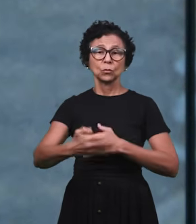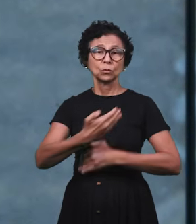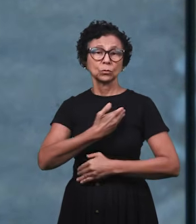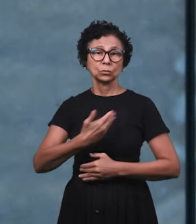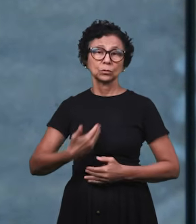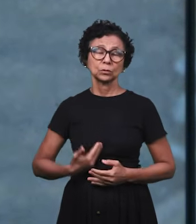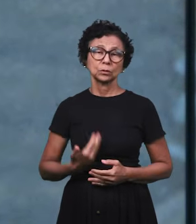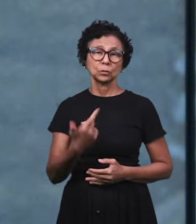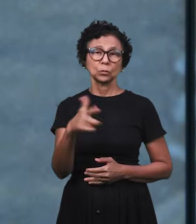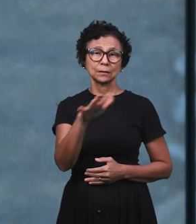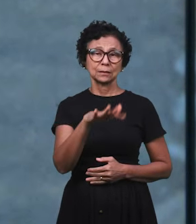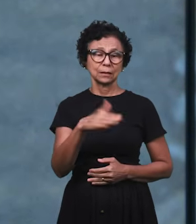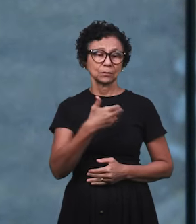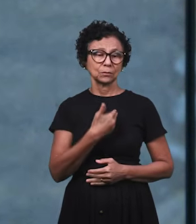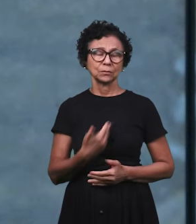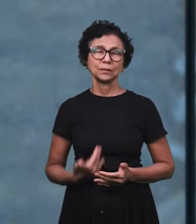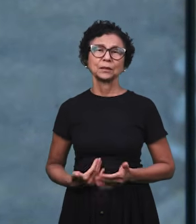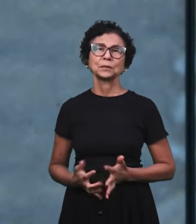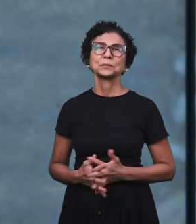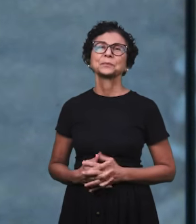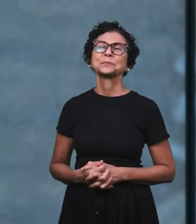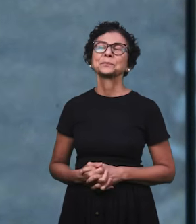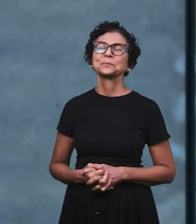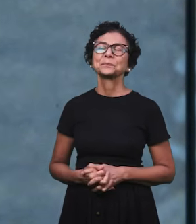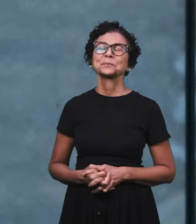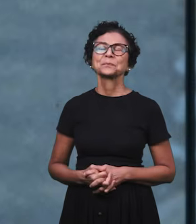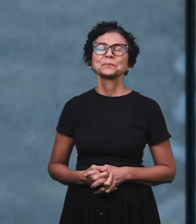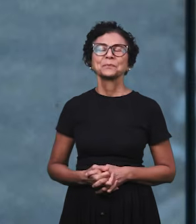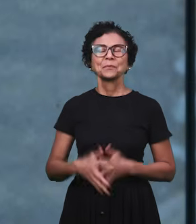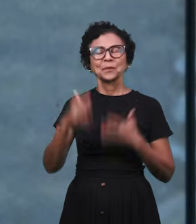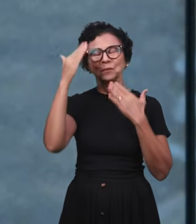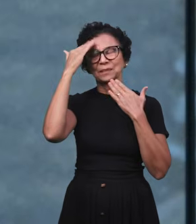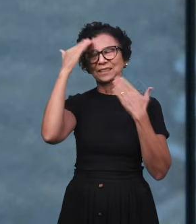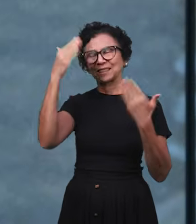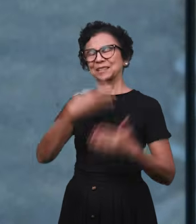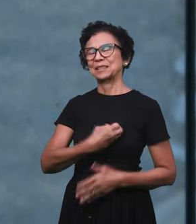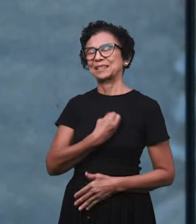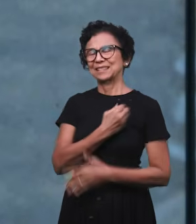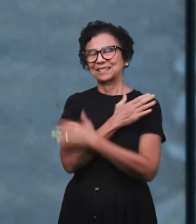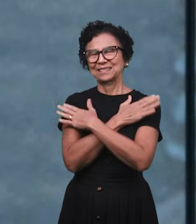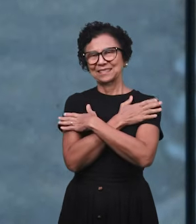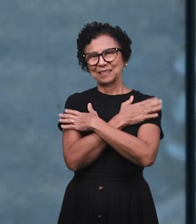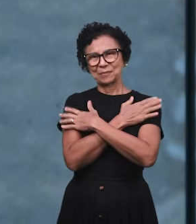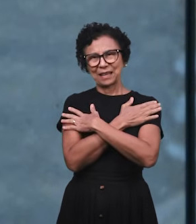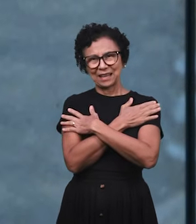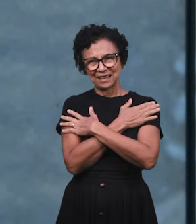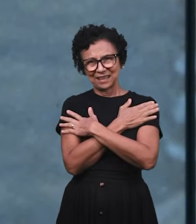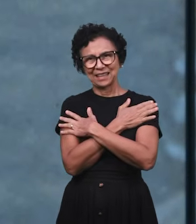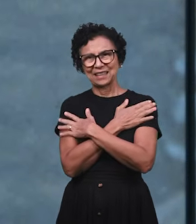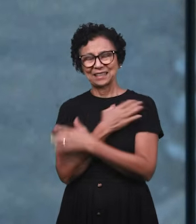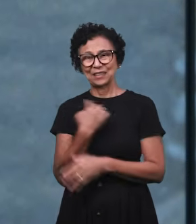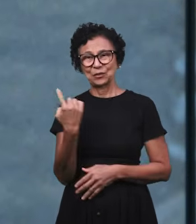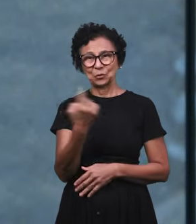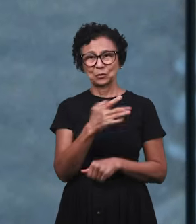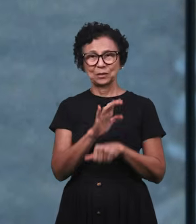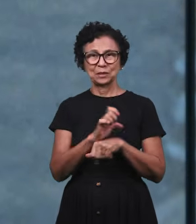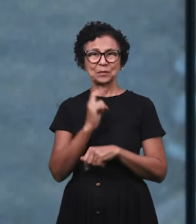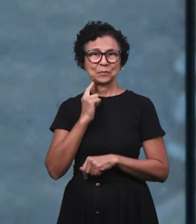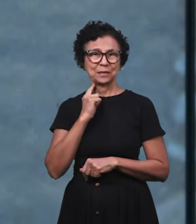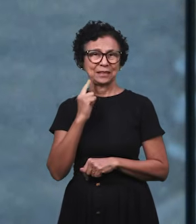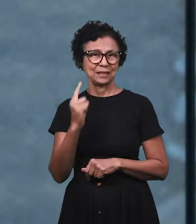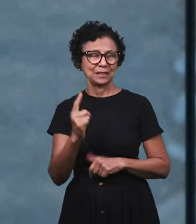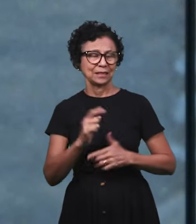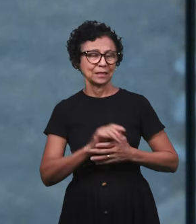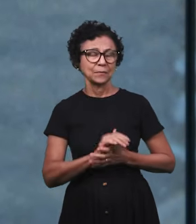abraço aos nossos irmãos aí em Caratinga, do estado de Minas Gerais. Caratinga, inclusive, onde você pode ouvir a Rádio Manaim FM, tá? É